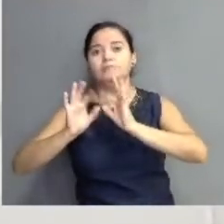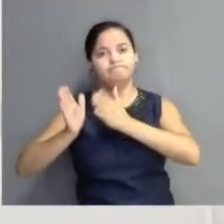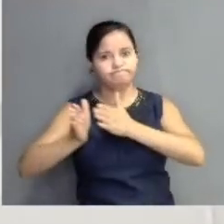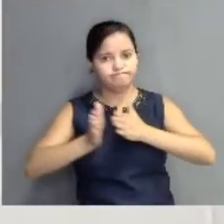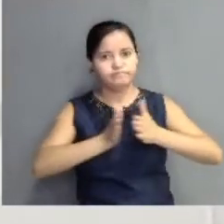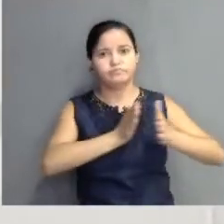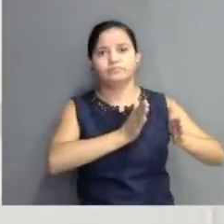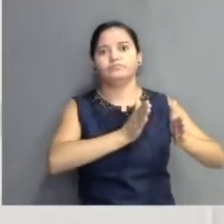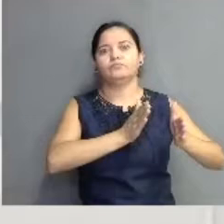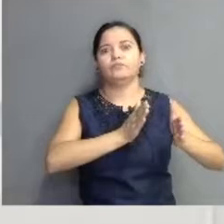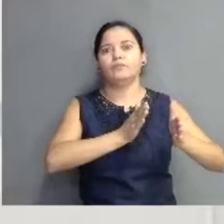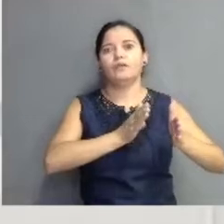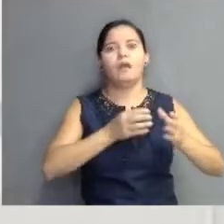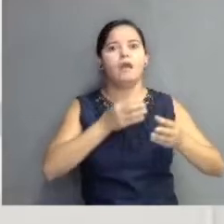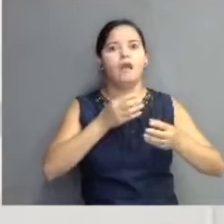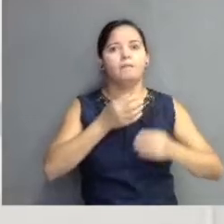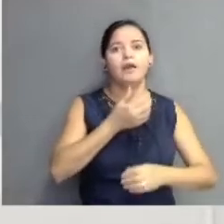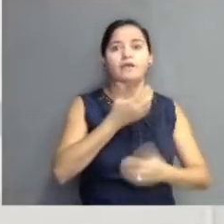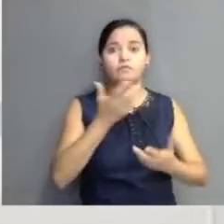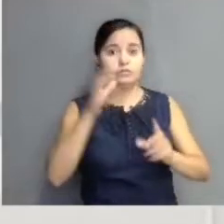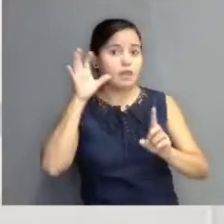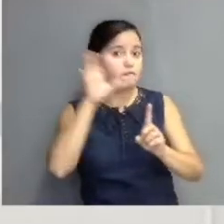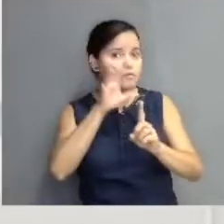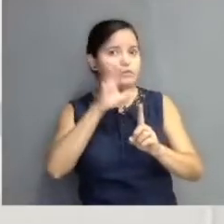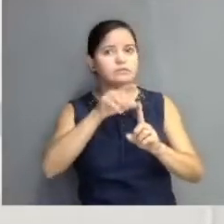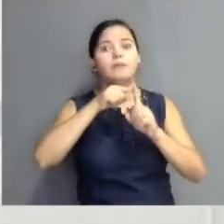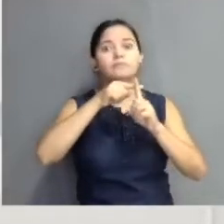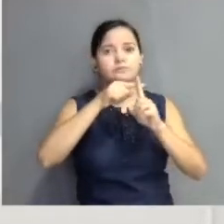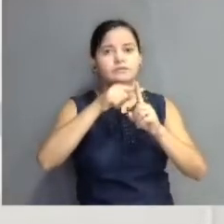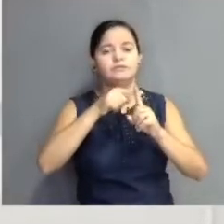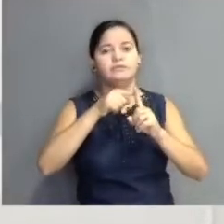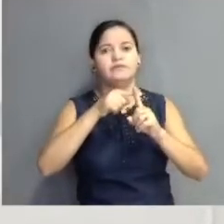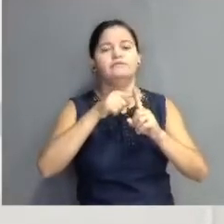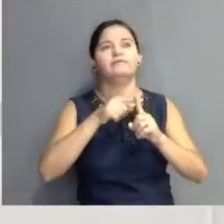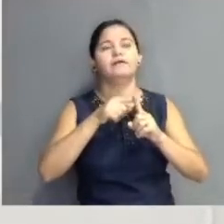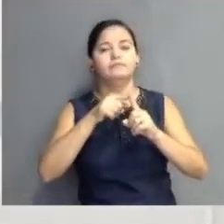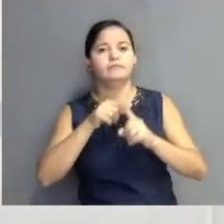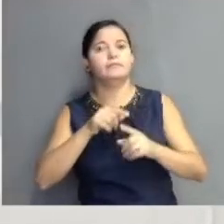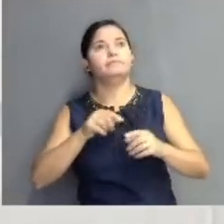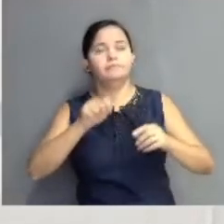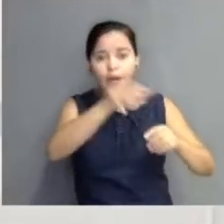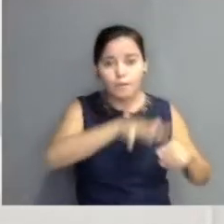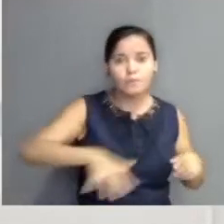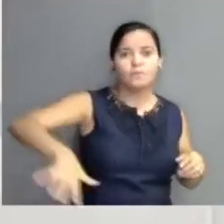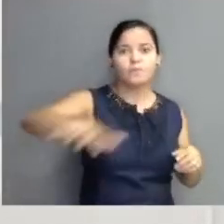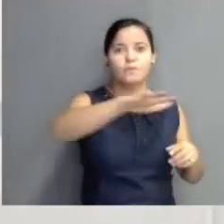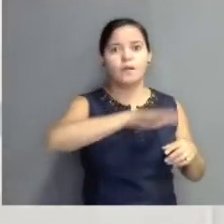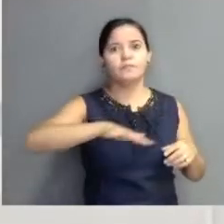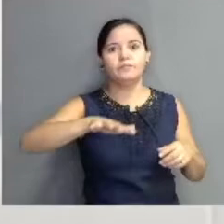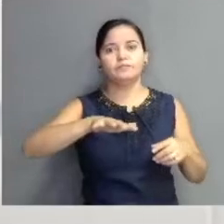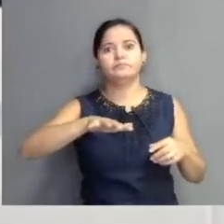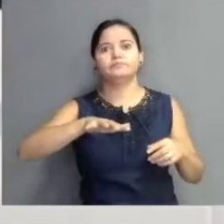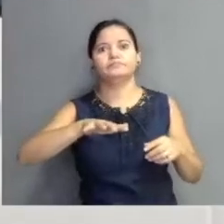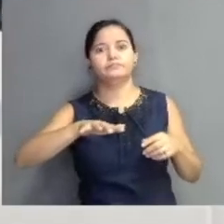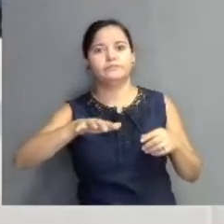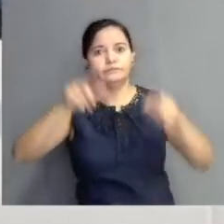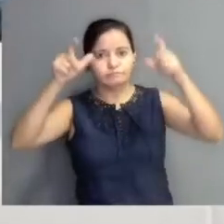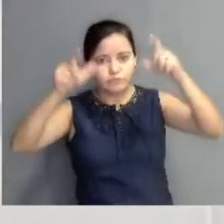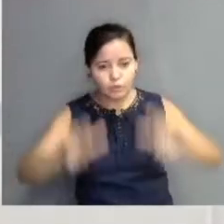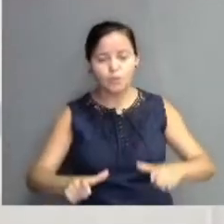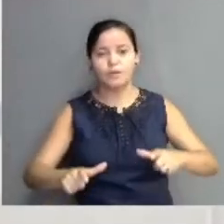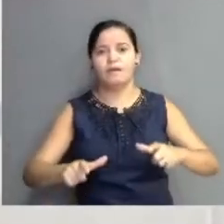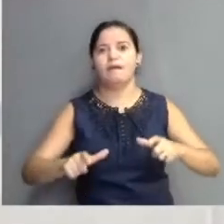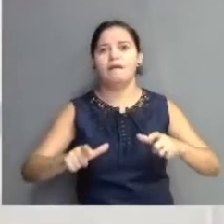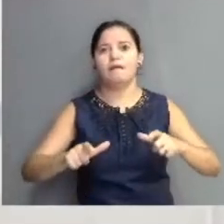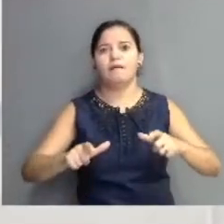que a natureza e que o mundo quer fazer por você, mas você sim vai ser um protagonista desse ambiente, desse local, desse